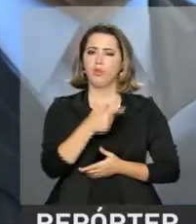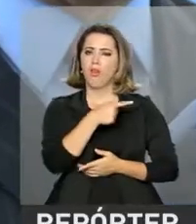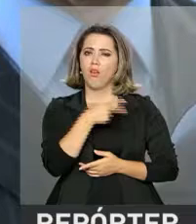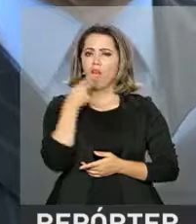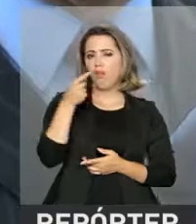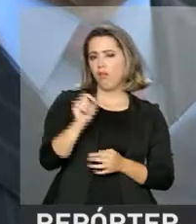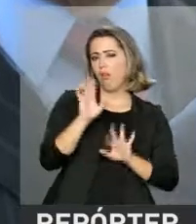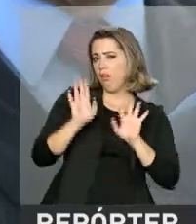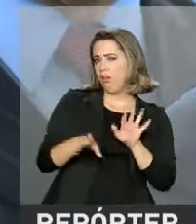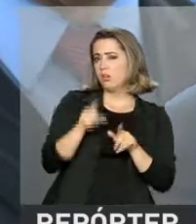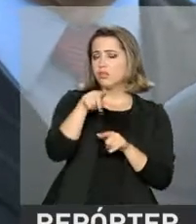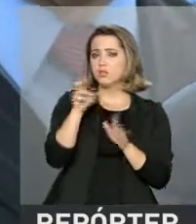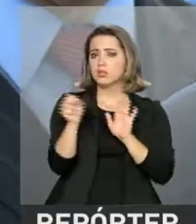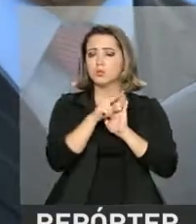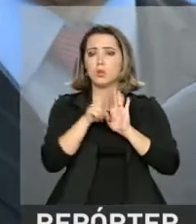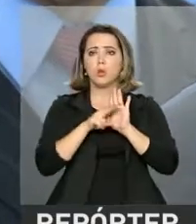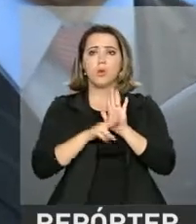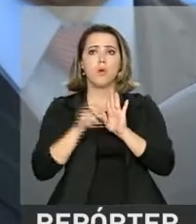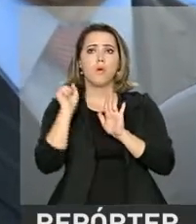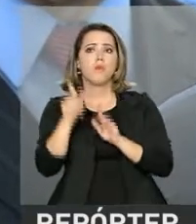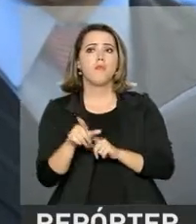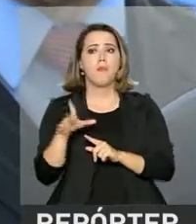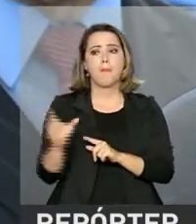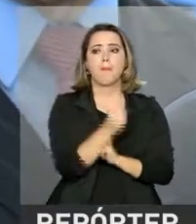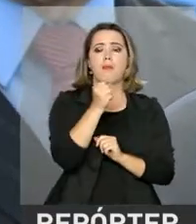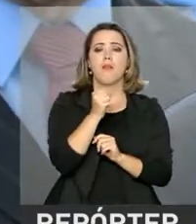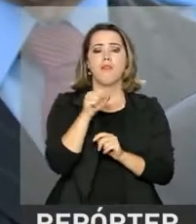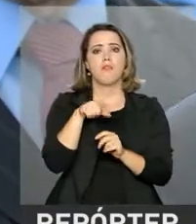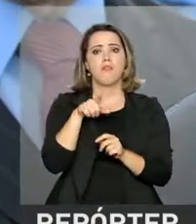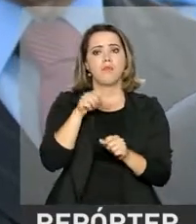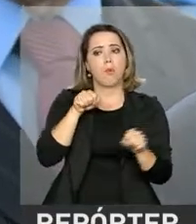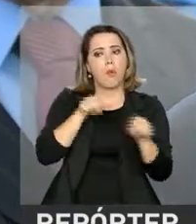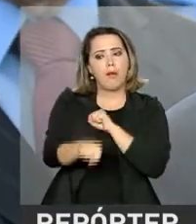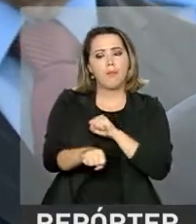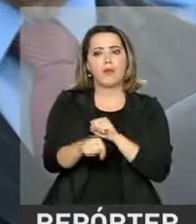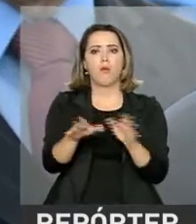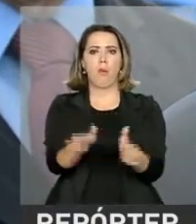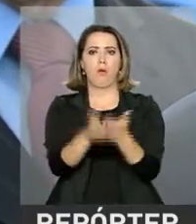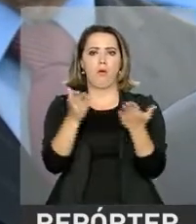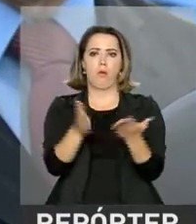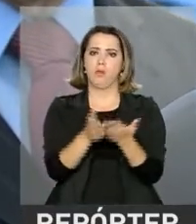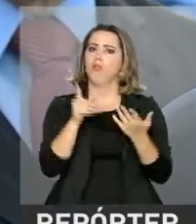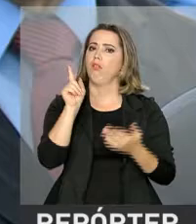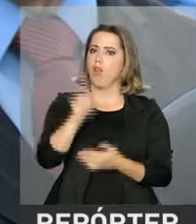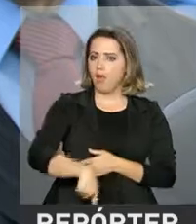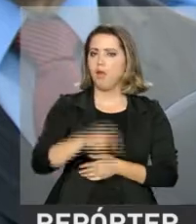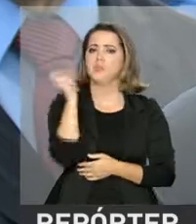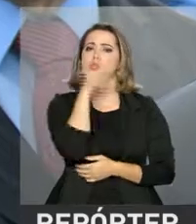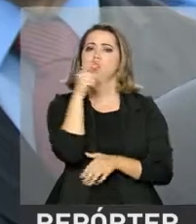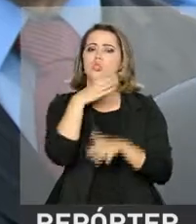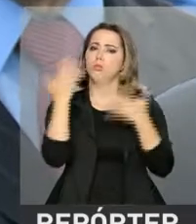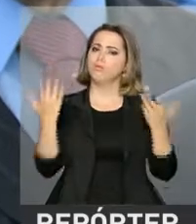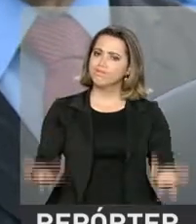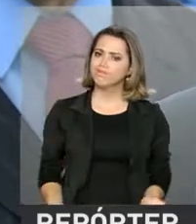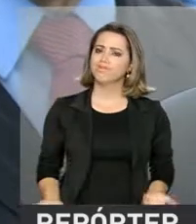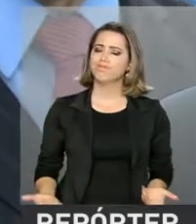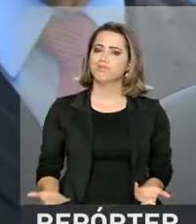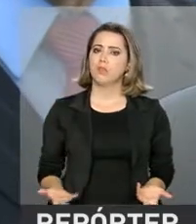da Previdência vai pegar os pobres. Vou usar uma palavra forte. Mentira. Mentira